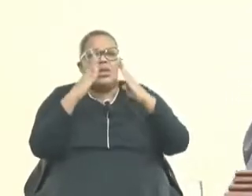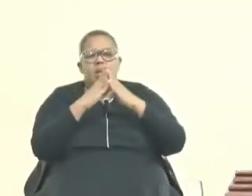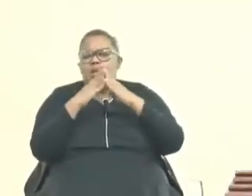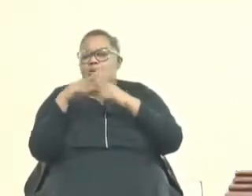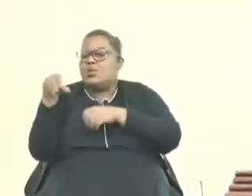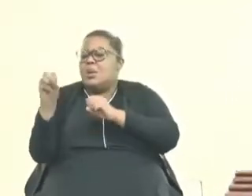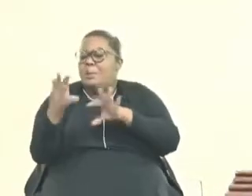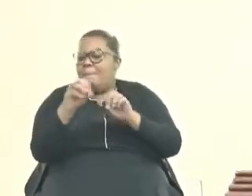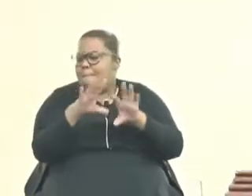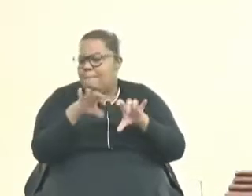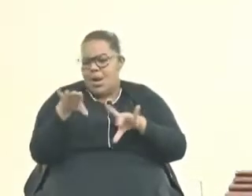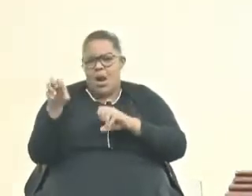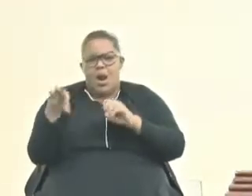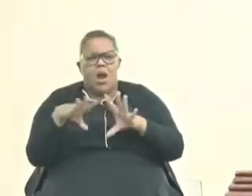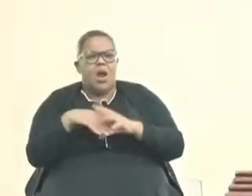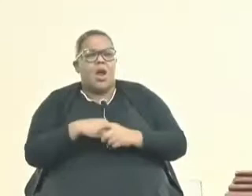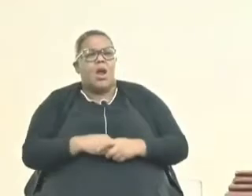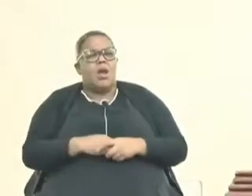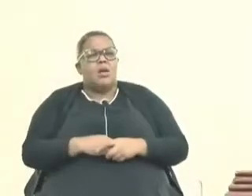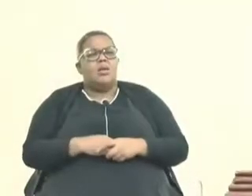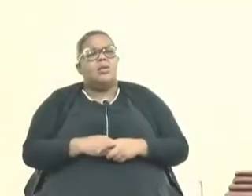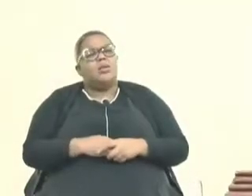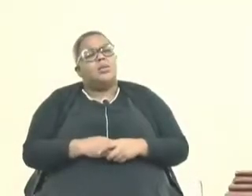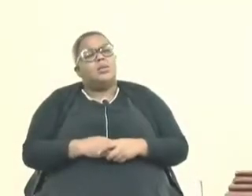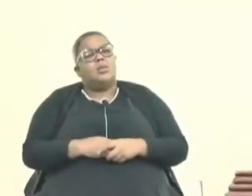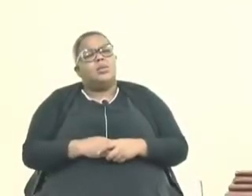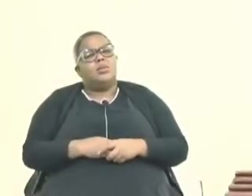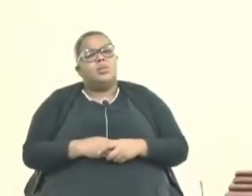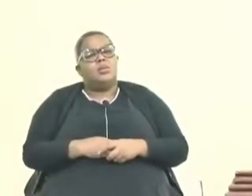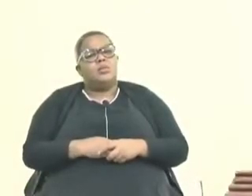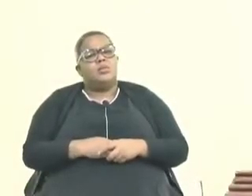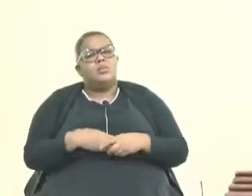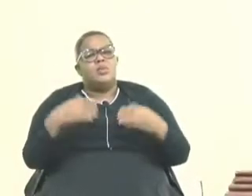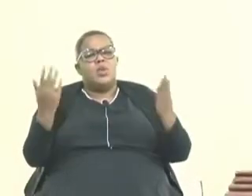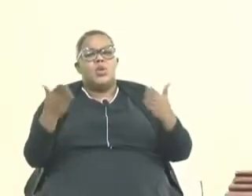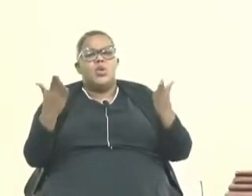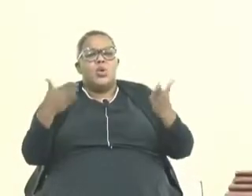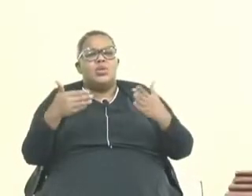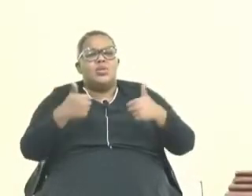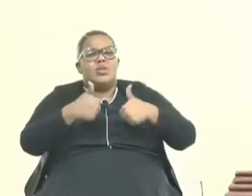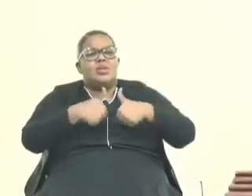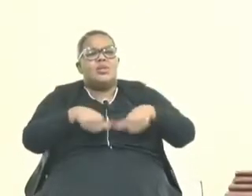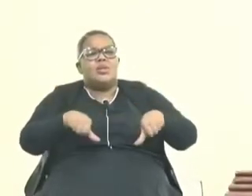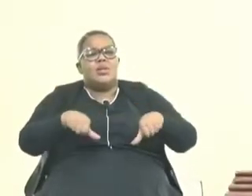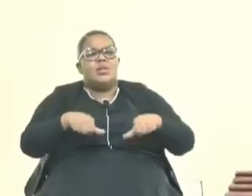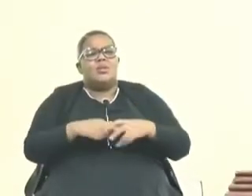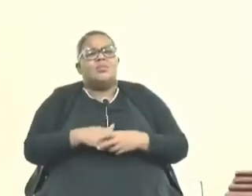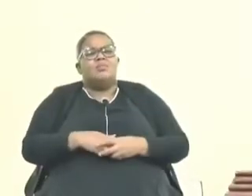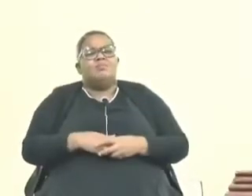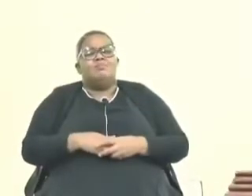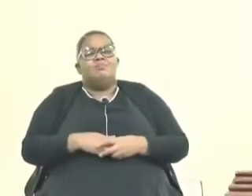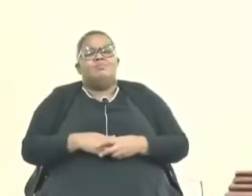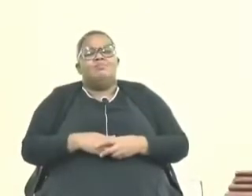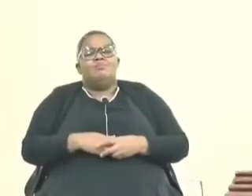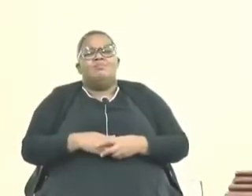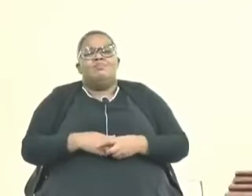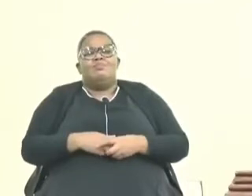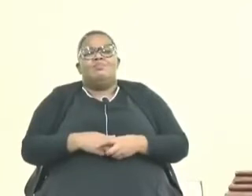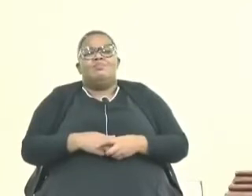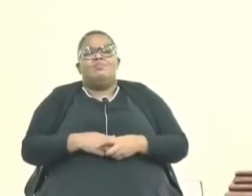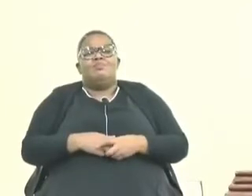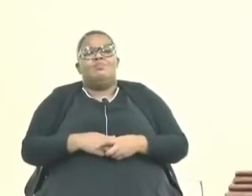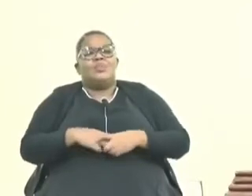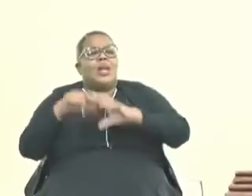estão a ministrava até semana passada e hoje estão nas páginas policiais pregavam